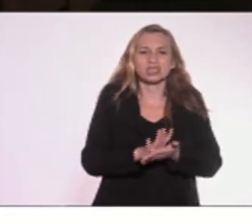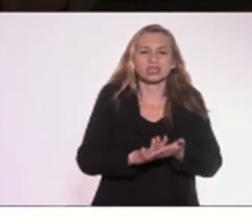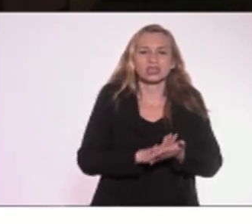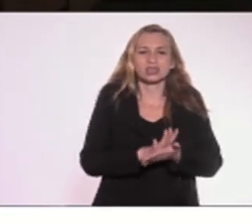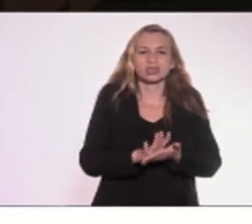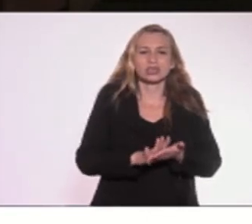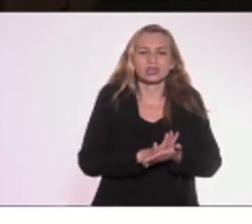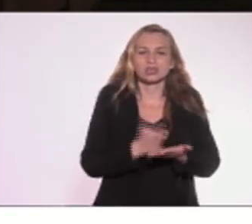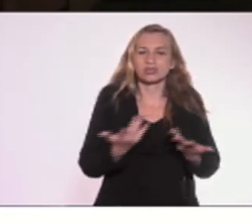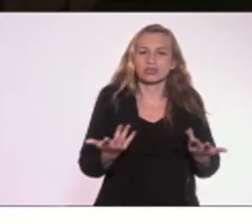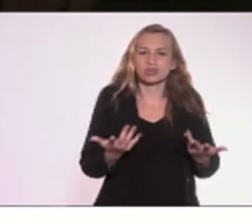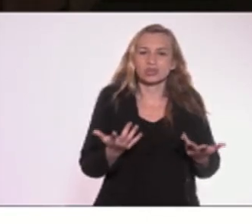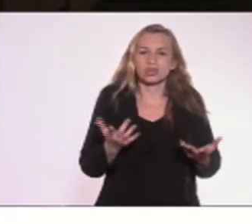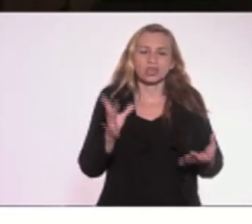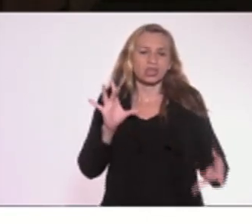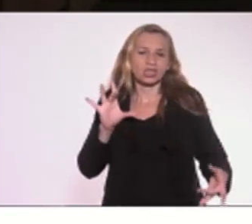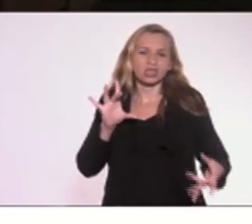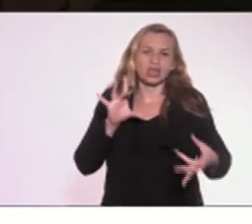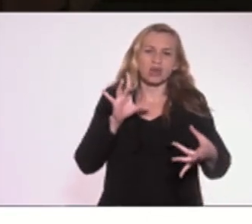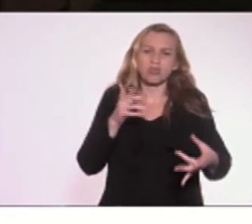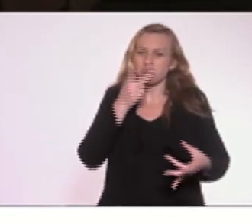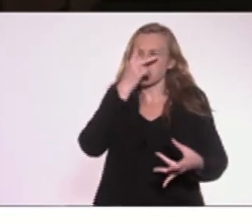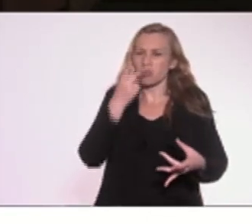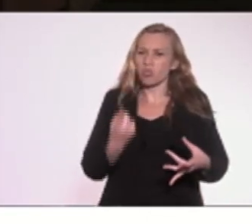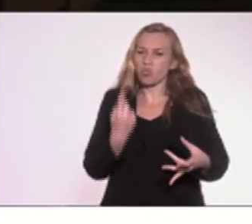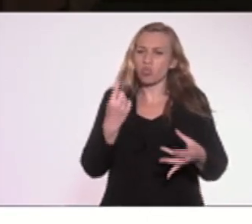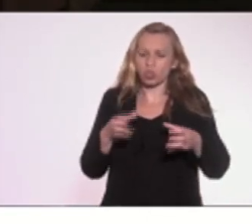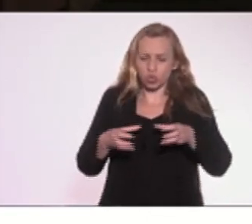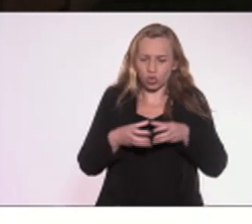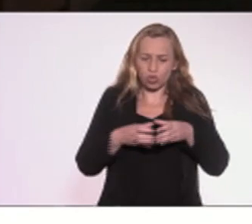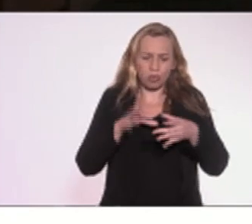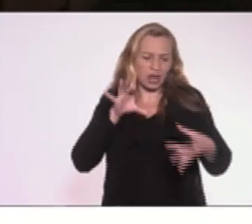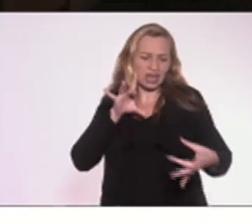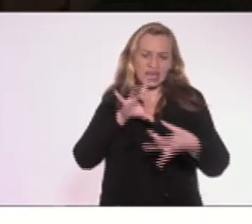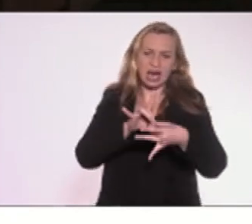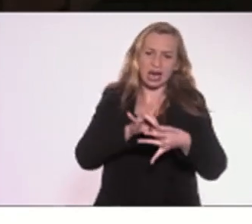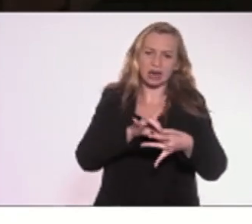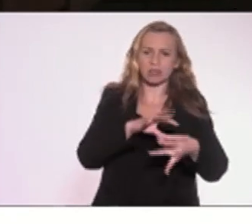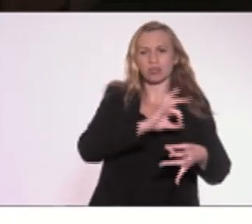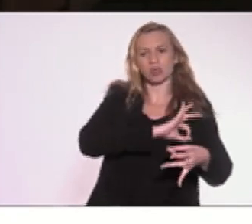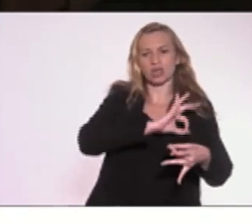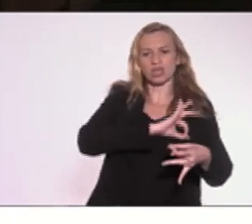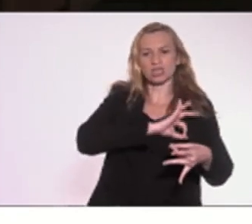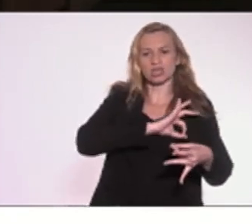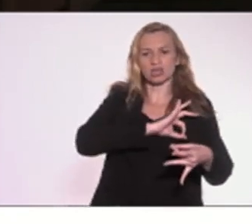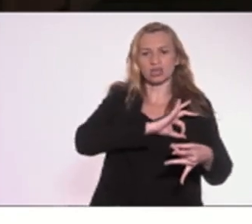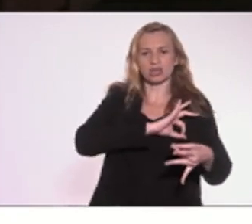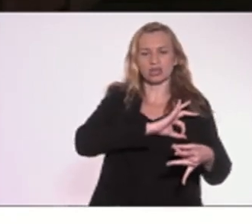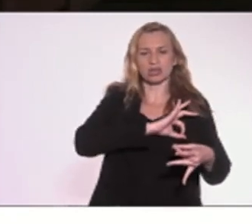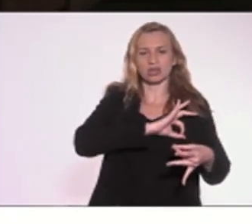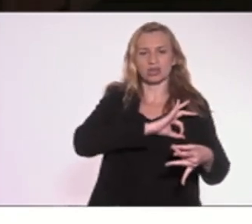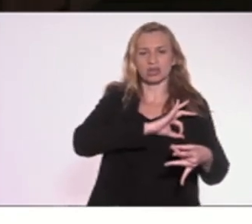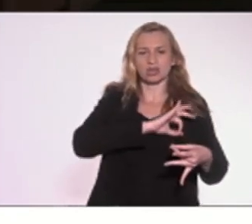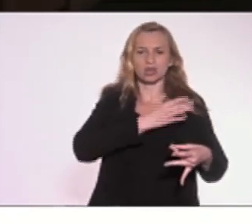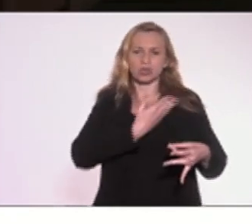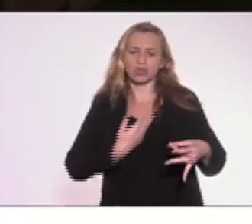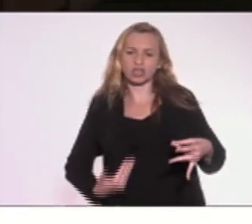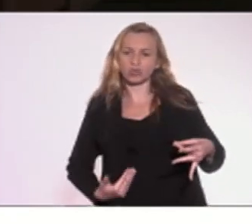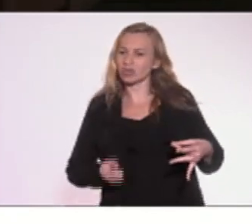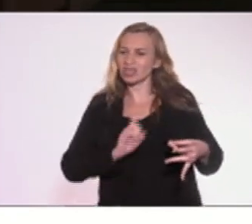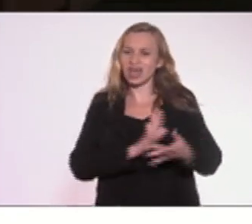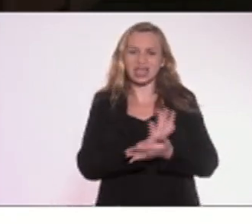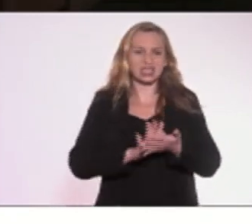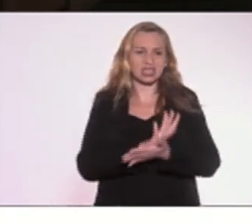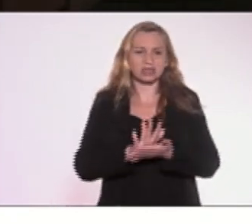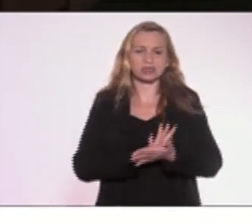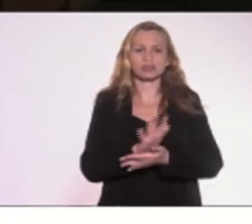não tem um intermediário entre as polícias e o governador. Então hoje a gente pratica a política de segurança mais sólida